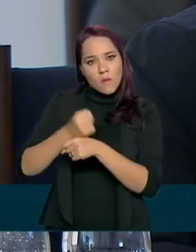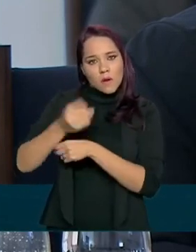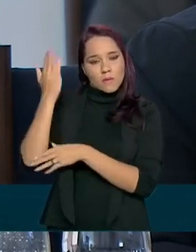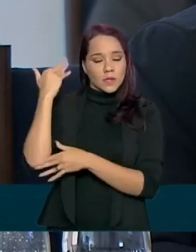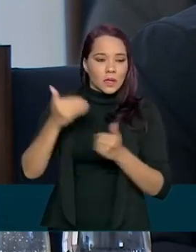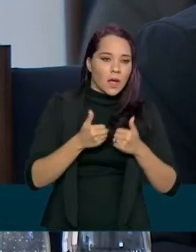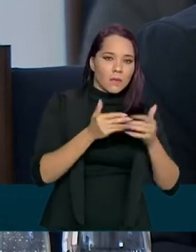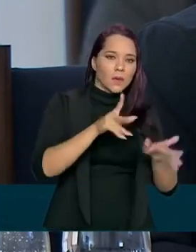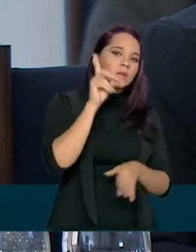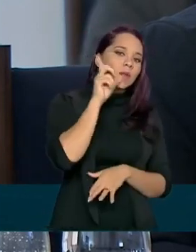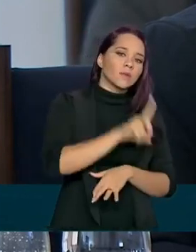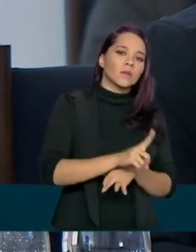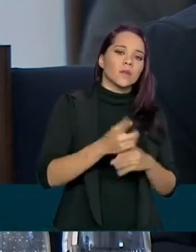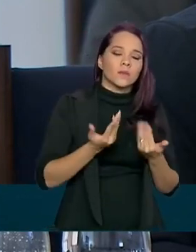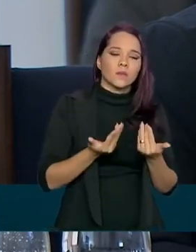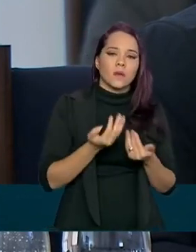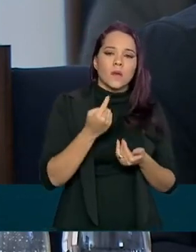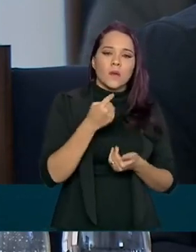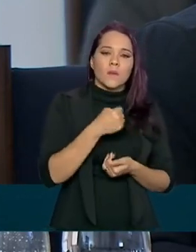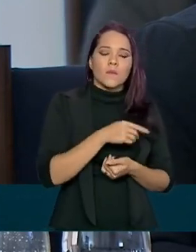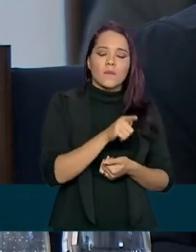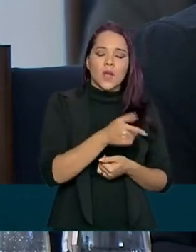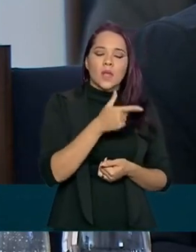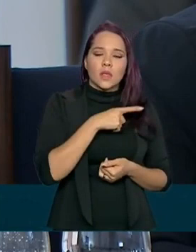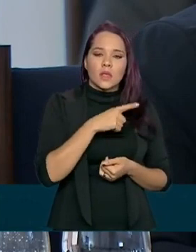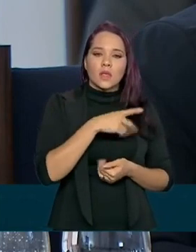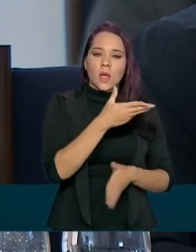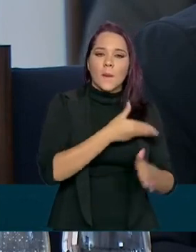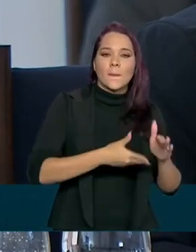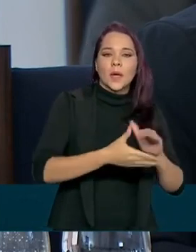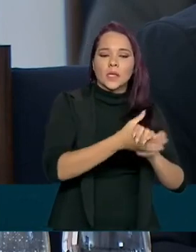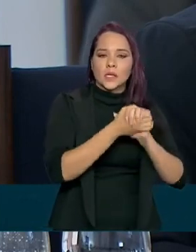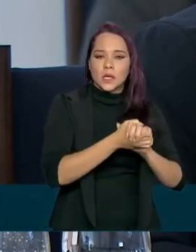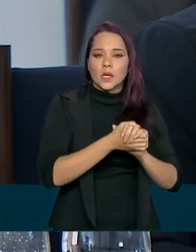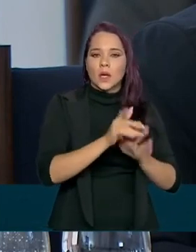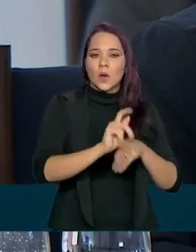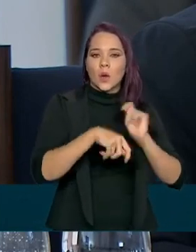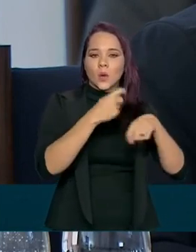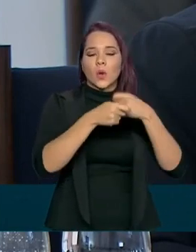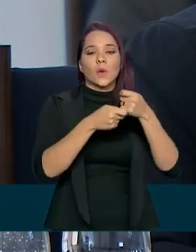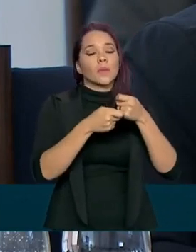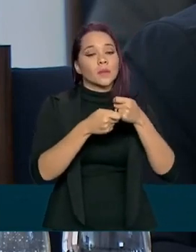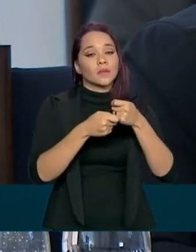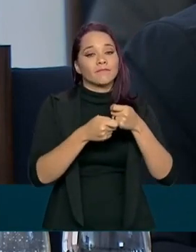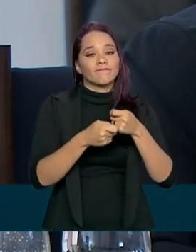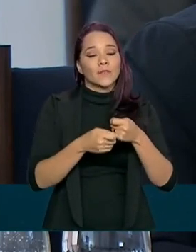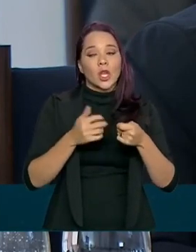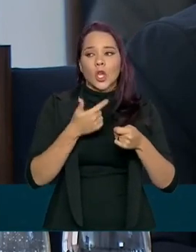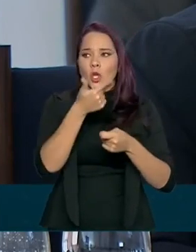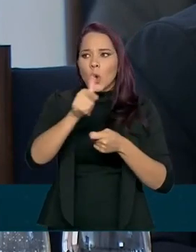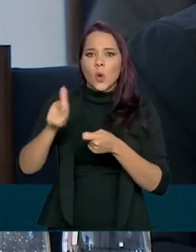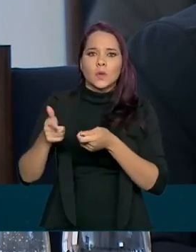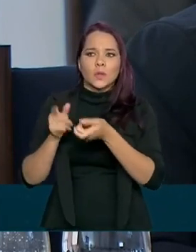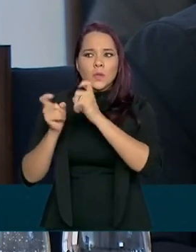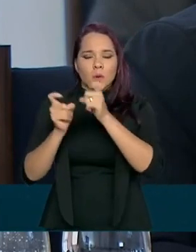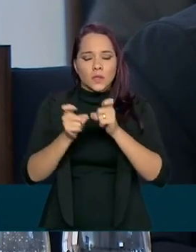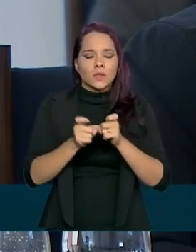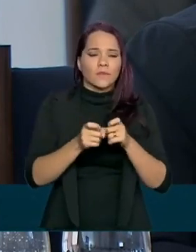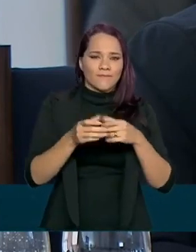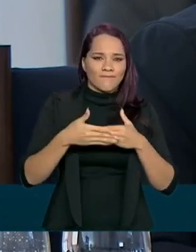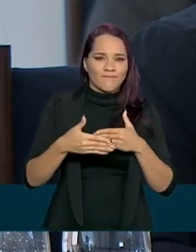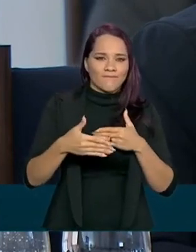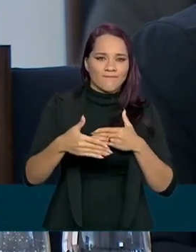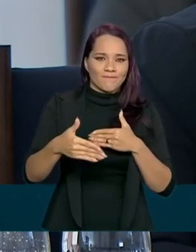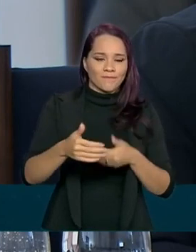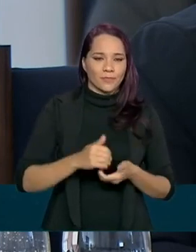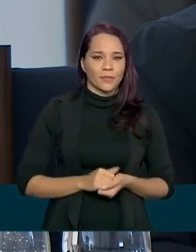abrindo com os estados unidos o caminho para uma e econômica muito profunda e enquanto as negociações que estão em